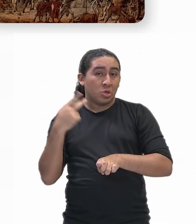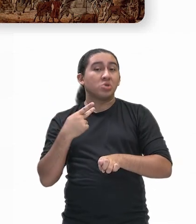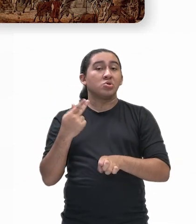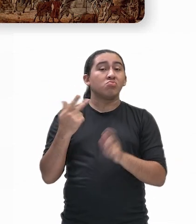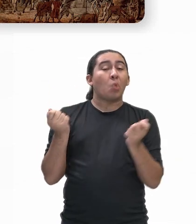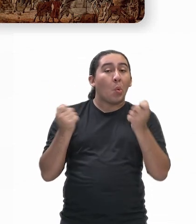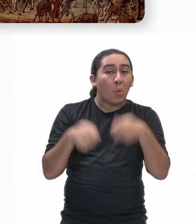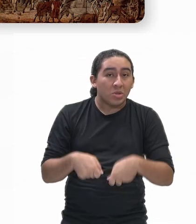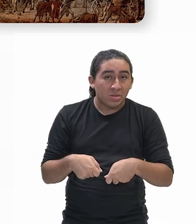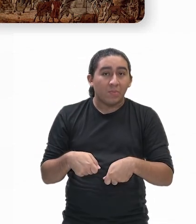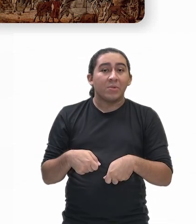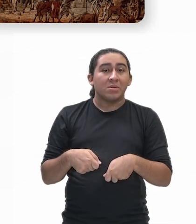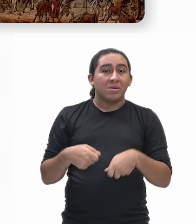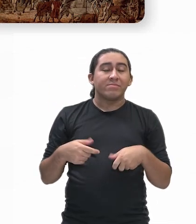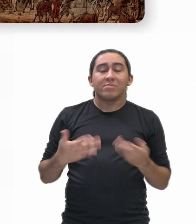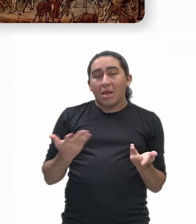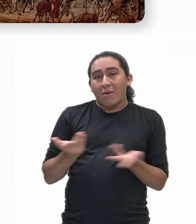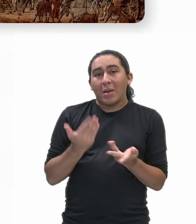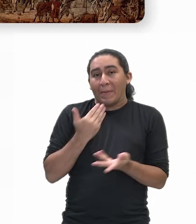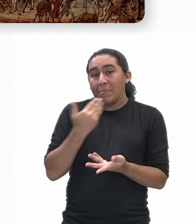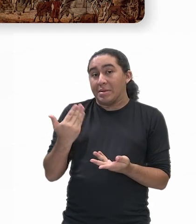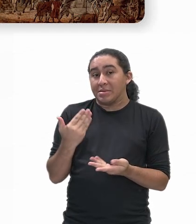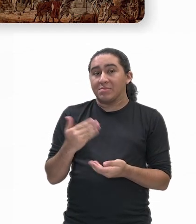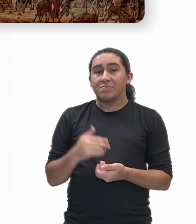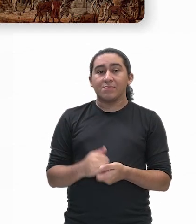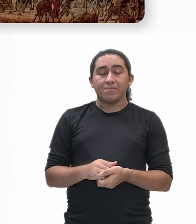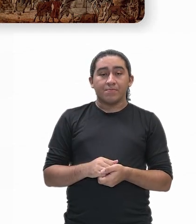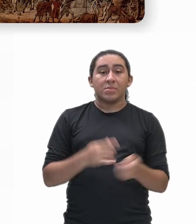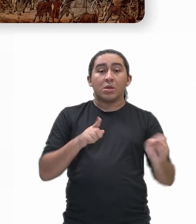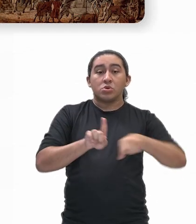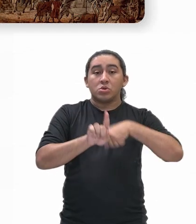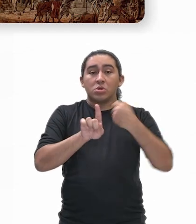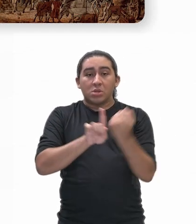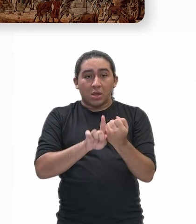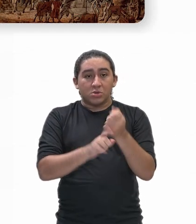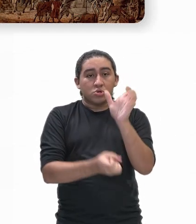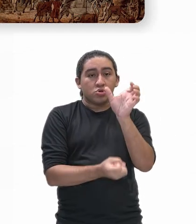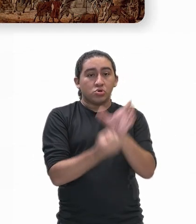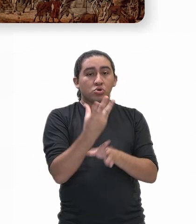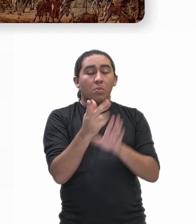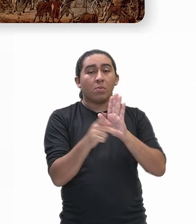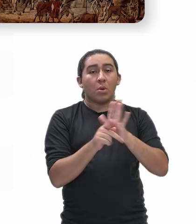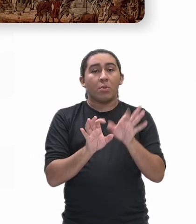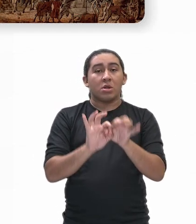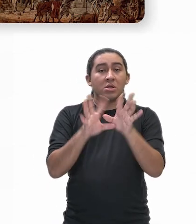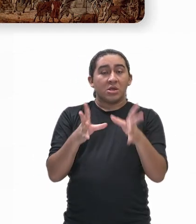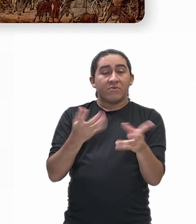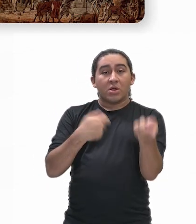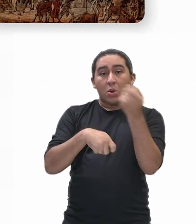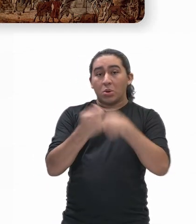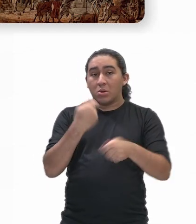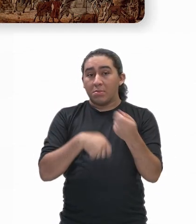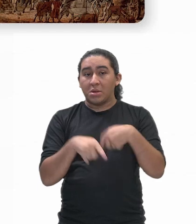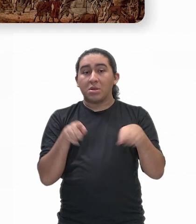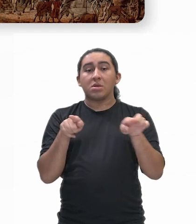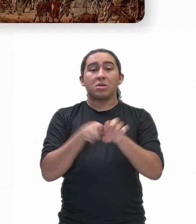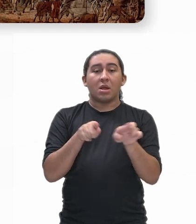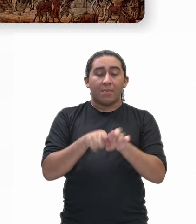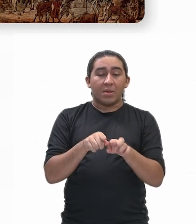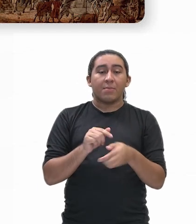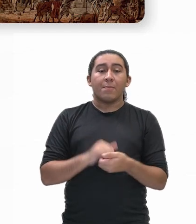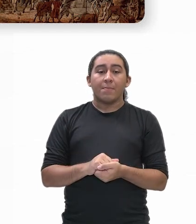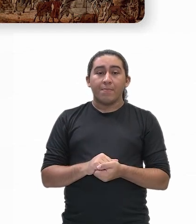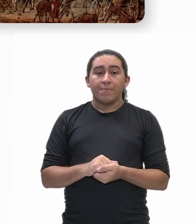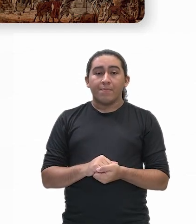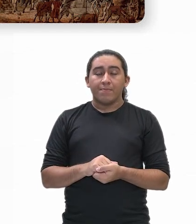poder. Não é isso? Vejam lá. A sociedade surgida com o liberalismo econômico, né, proposto